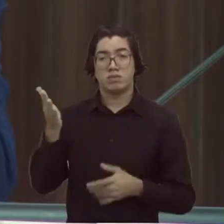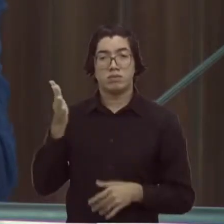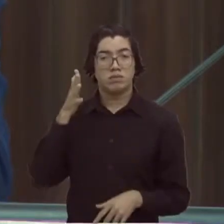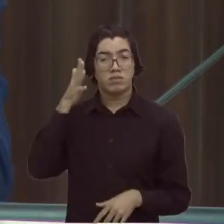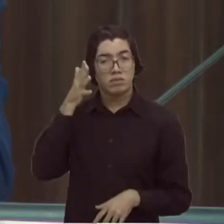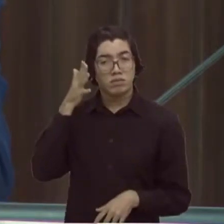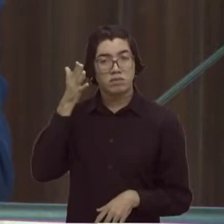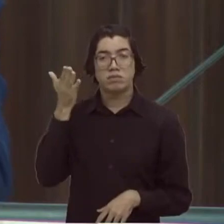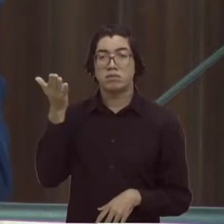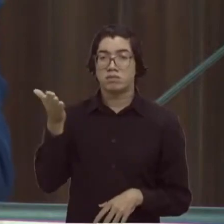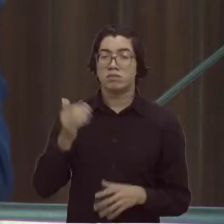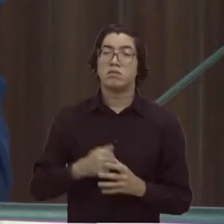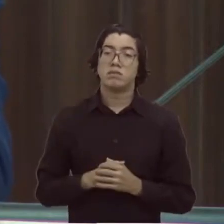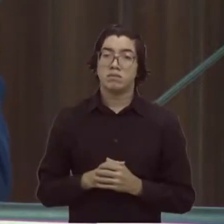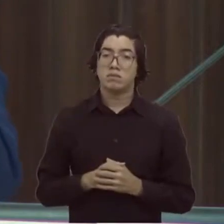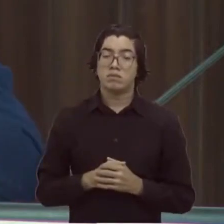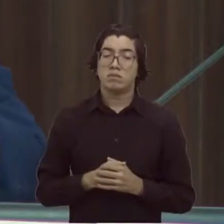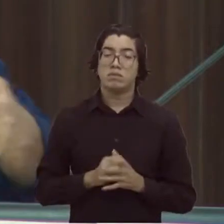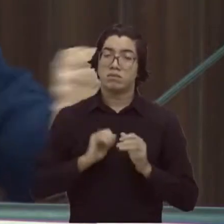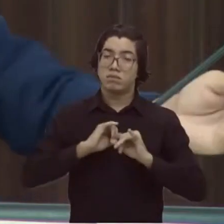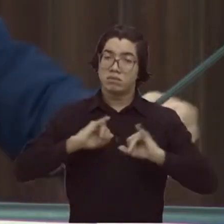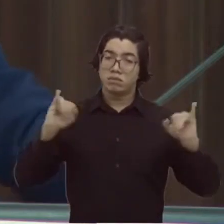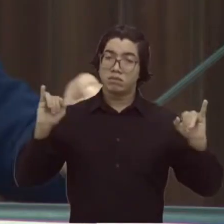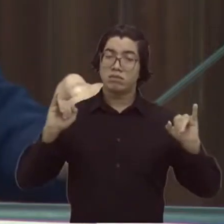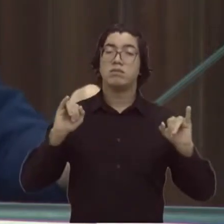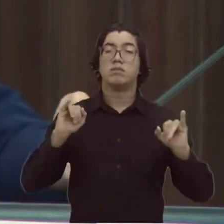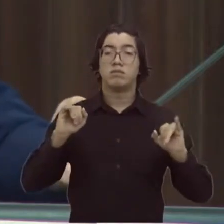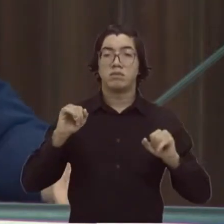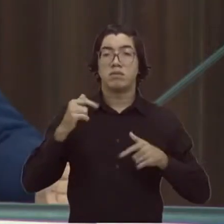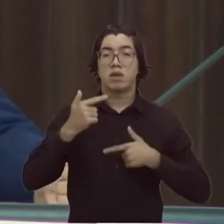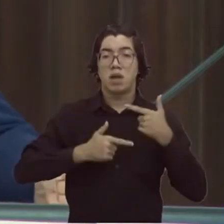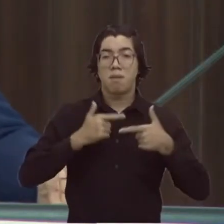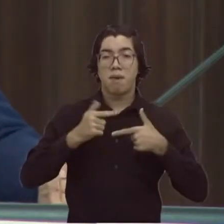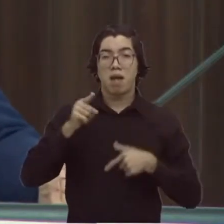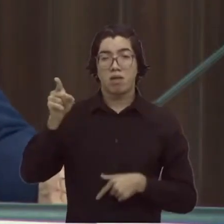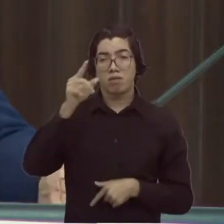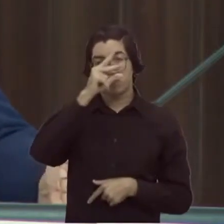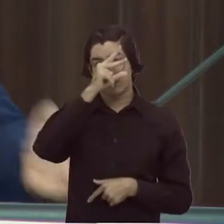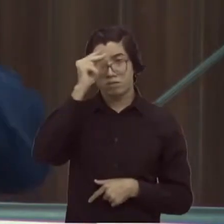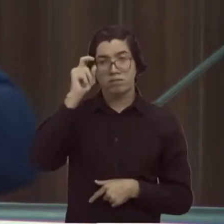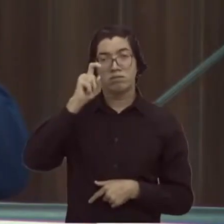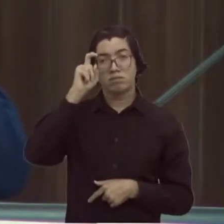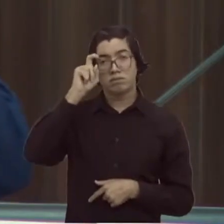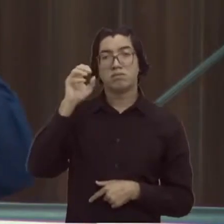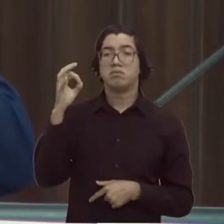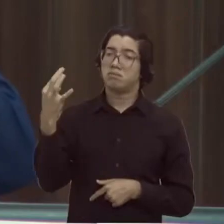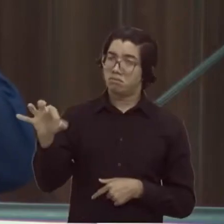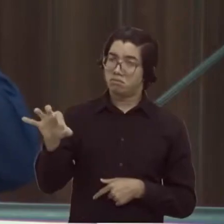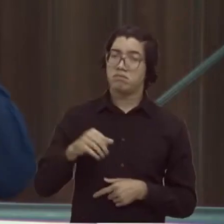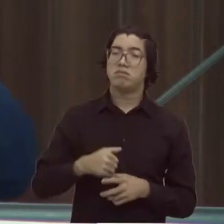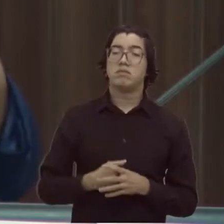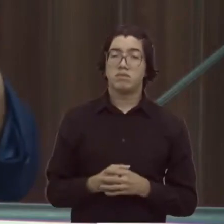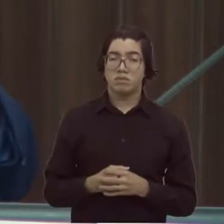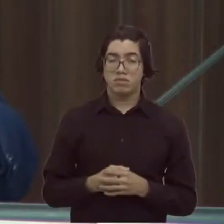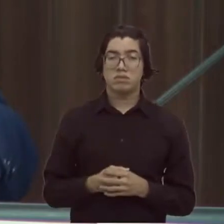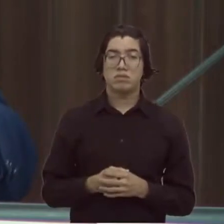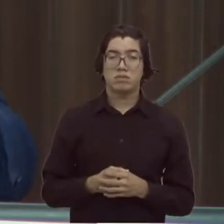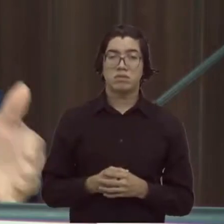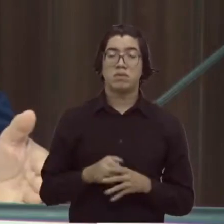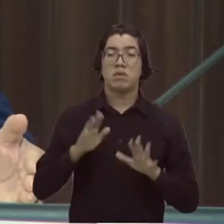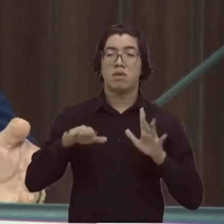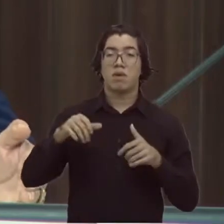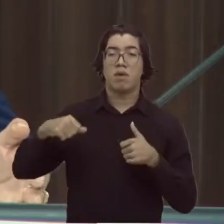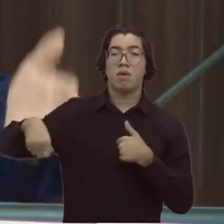o que o prefeito de Fortaleza tá fazendo isso muito bem eu e vossa excelência às vezes não